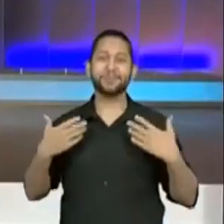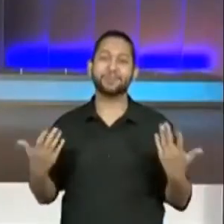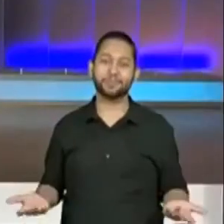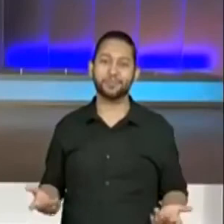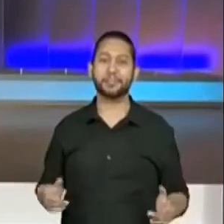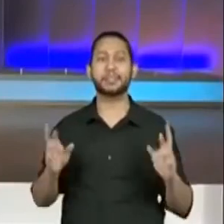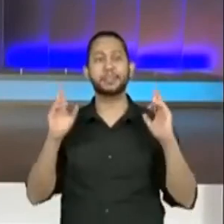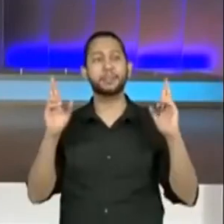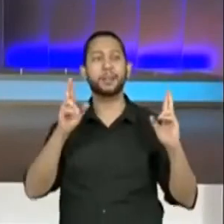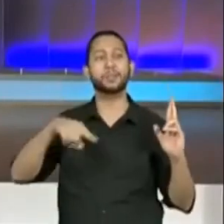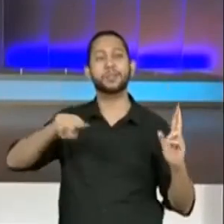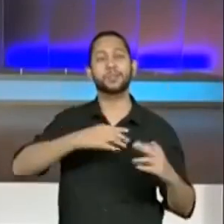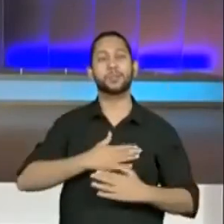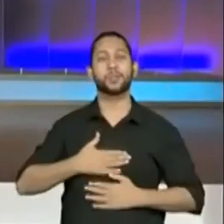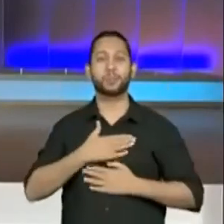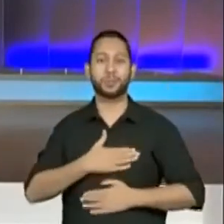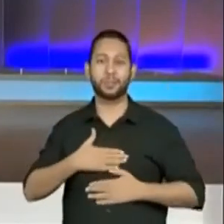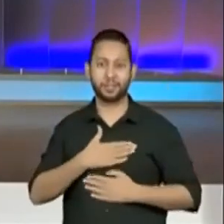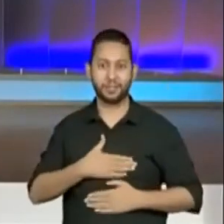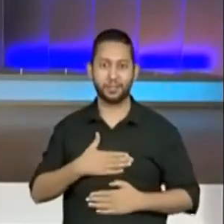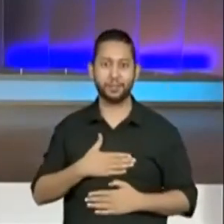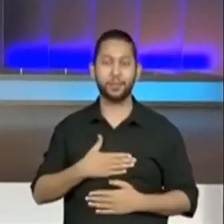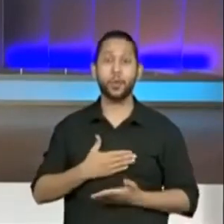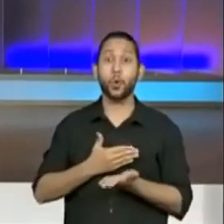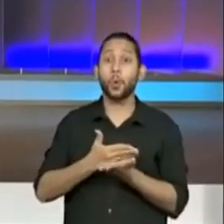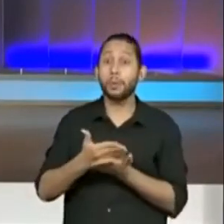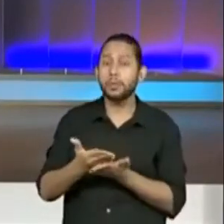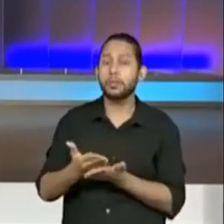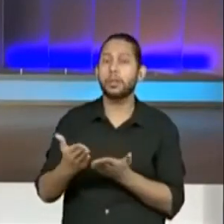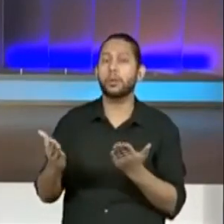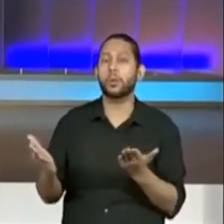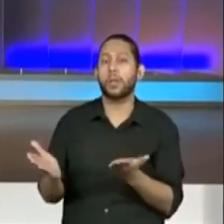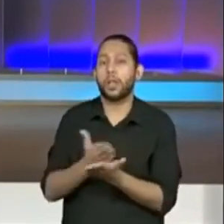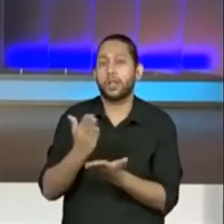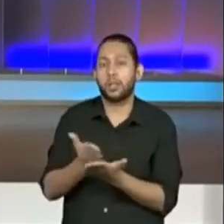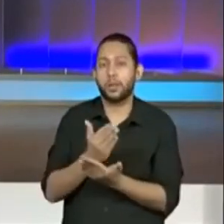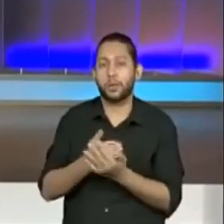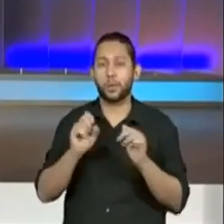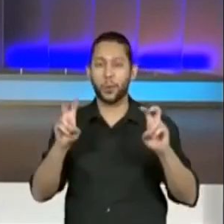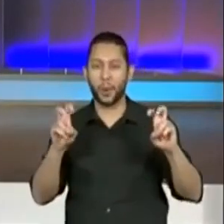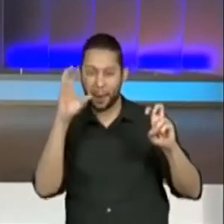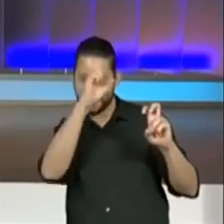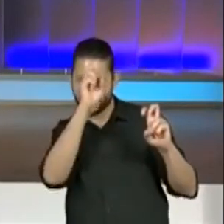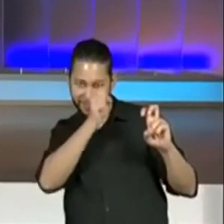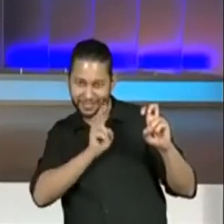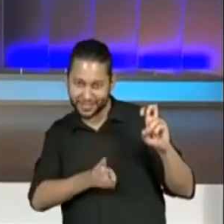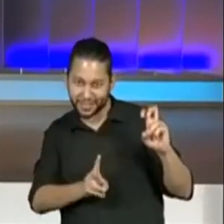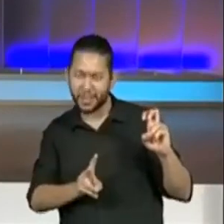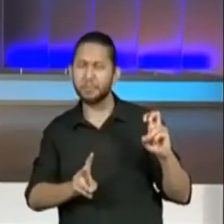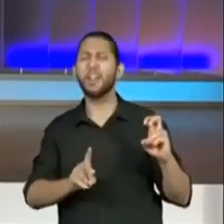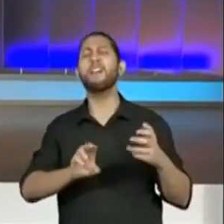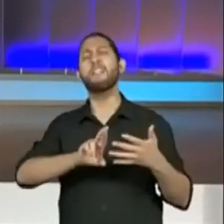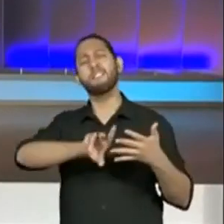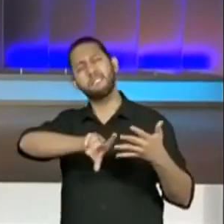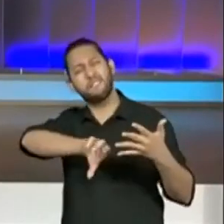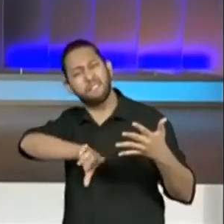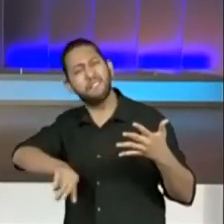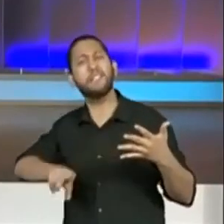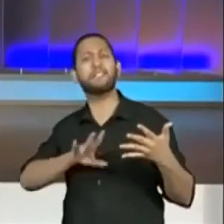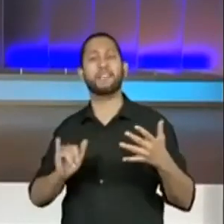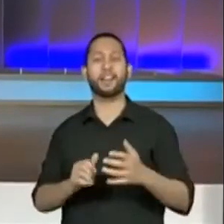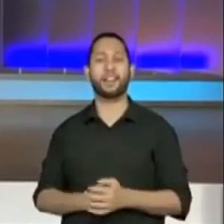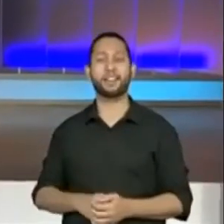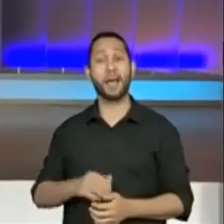eu espero que vocês tenham gostado só estamos começando a sequência do aprender sempre tem muita coisa ainda por vir